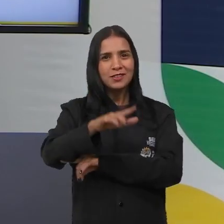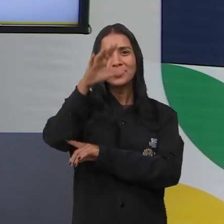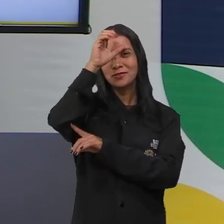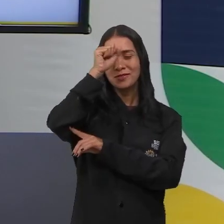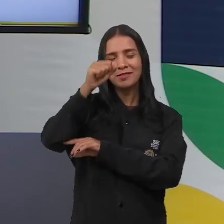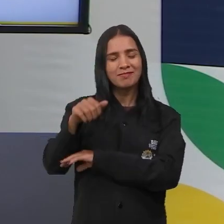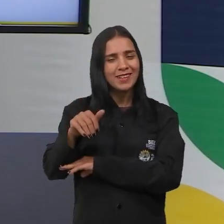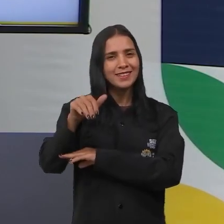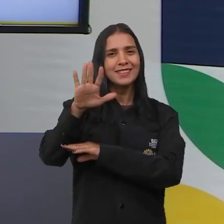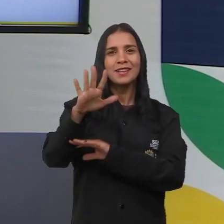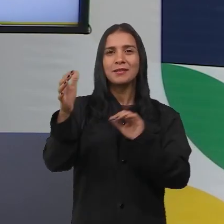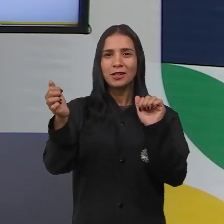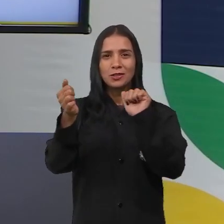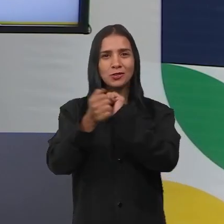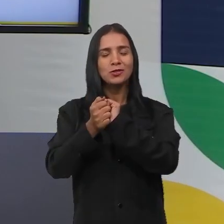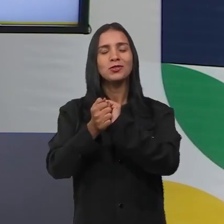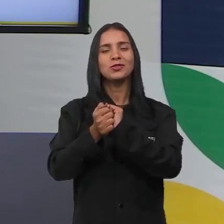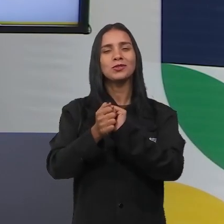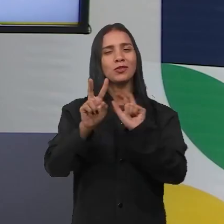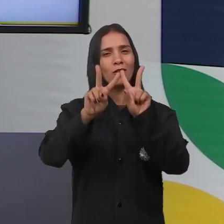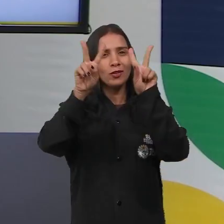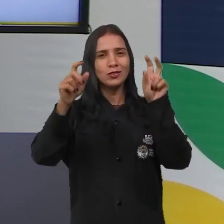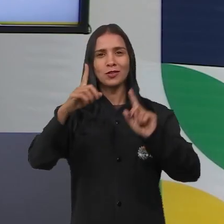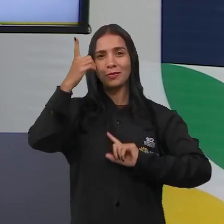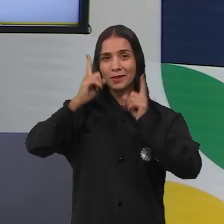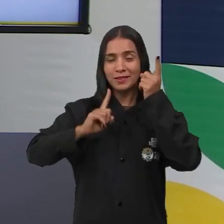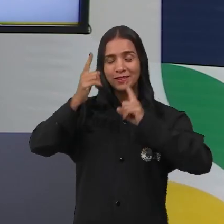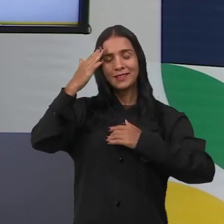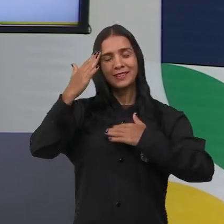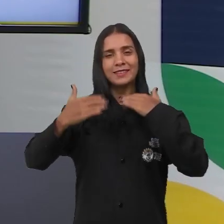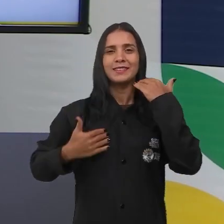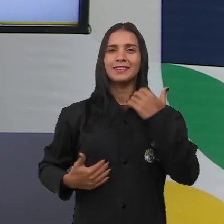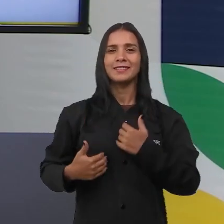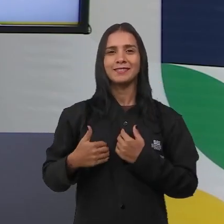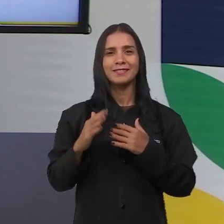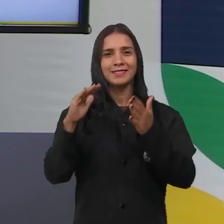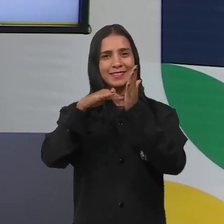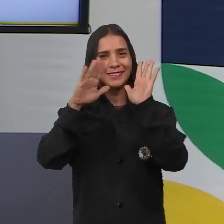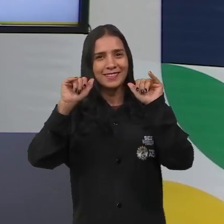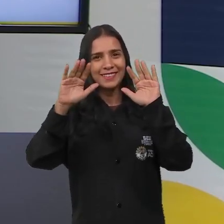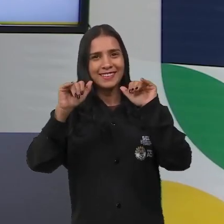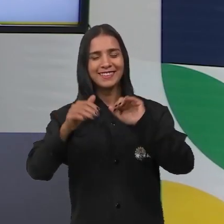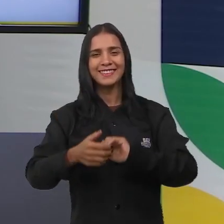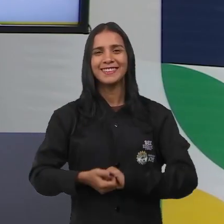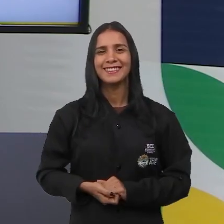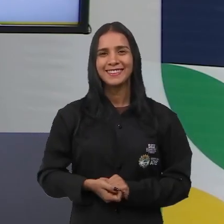um pouco mais sobre a expressão corporal no teatro. A gente se vê em breve. Até lá!